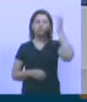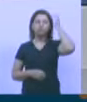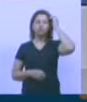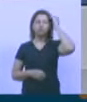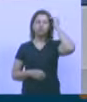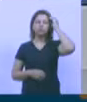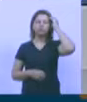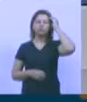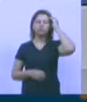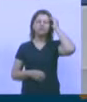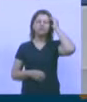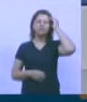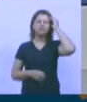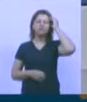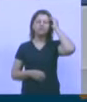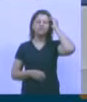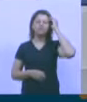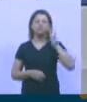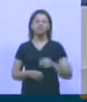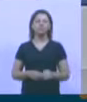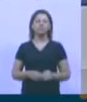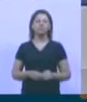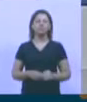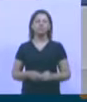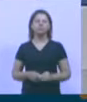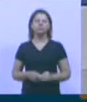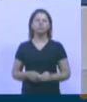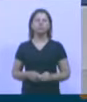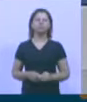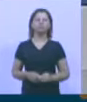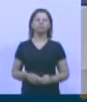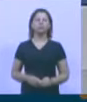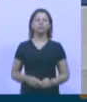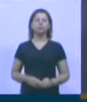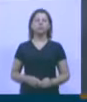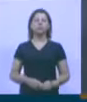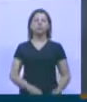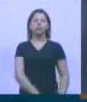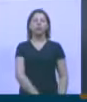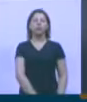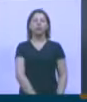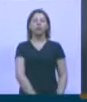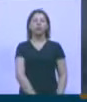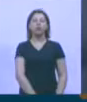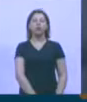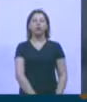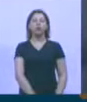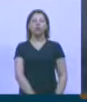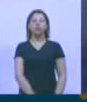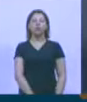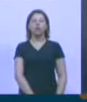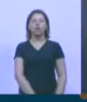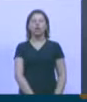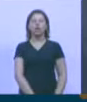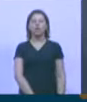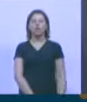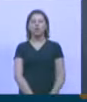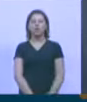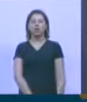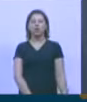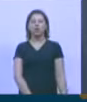Como que a culpa chega até a minha vida? Often because we are born a very Catholic, very orthodox